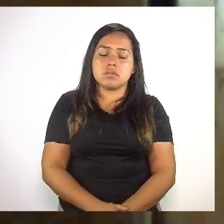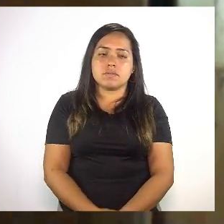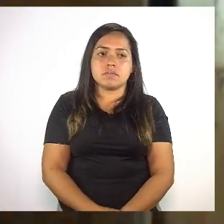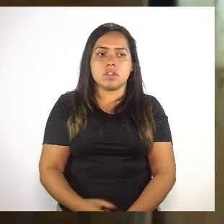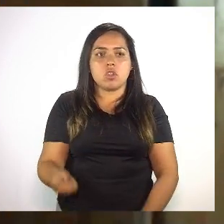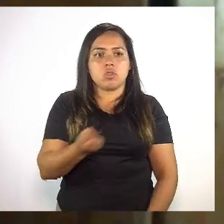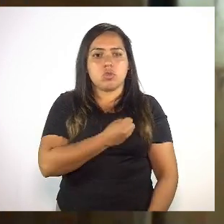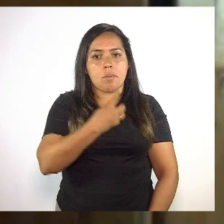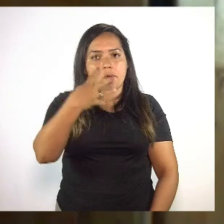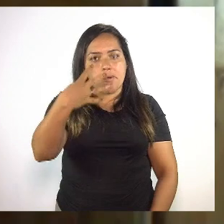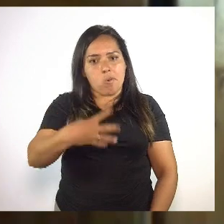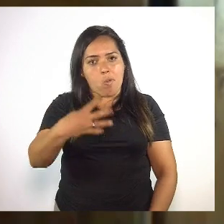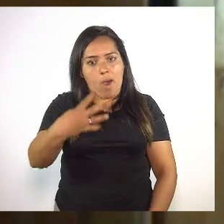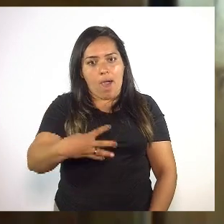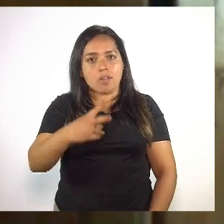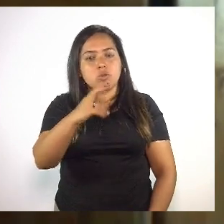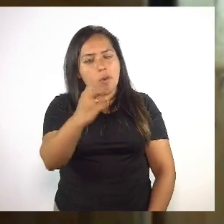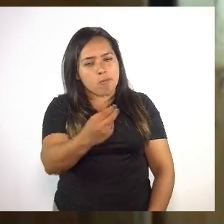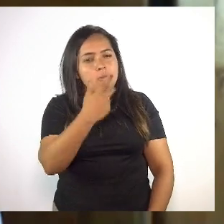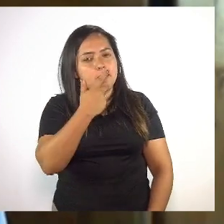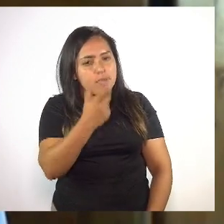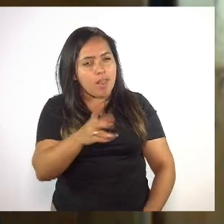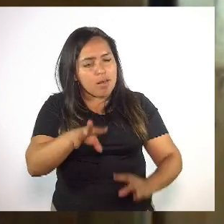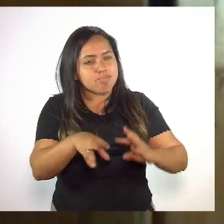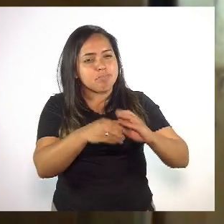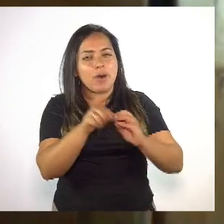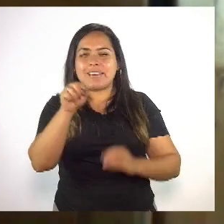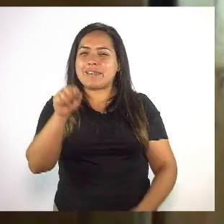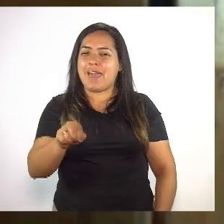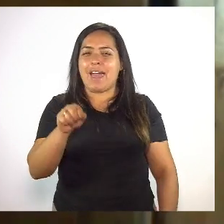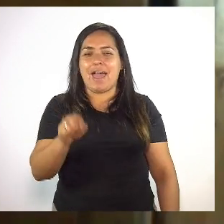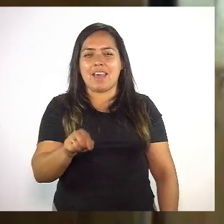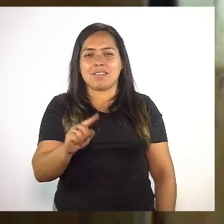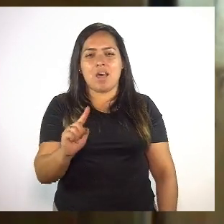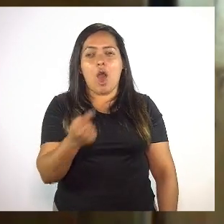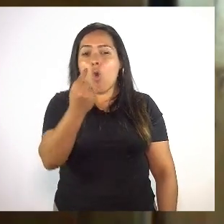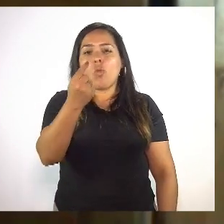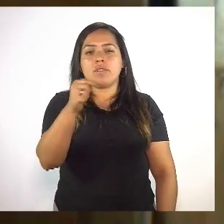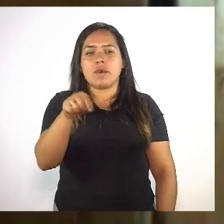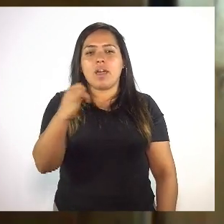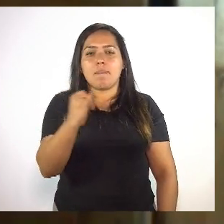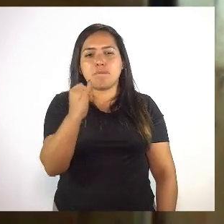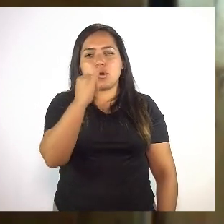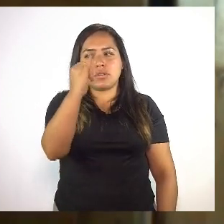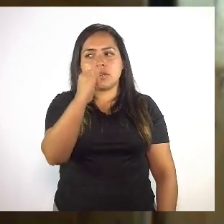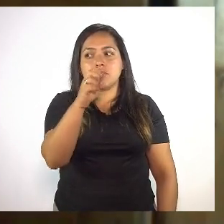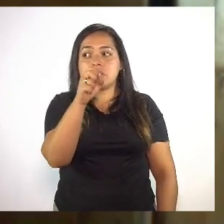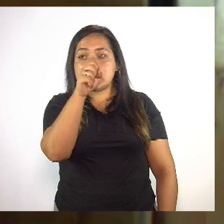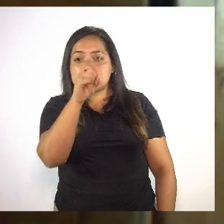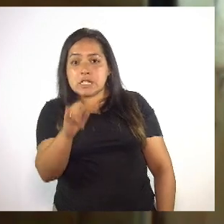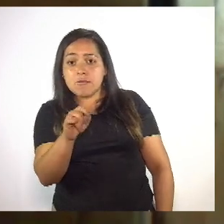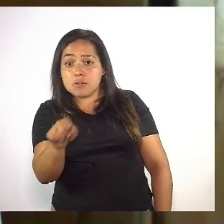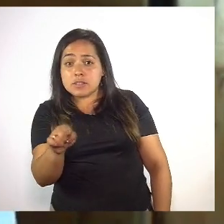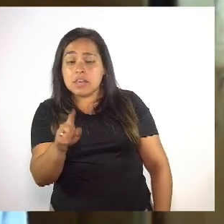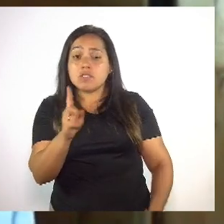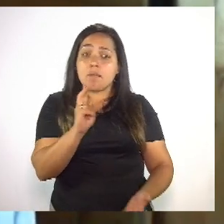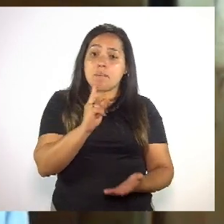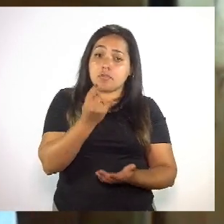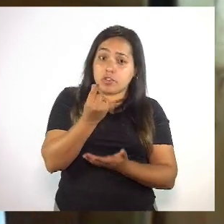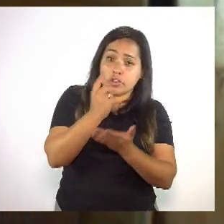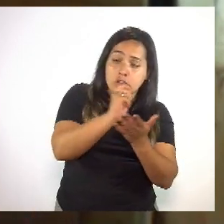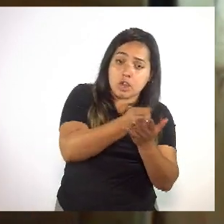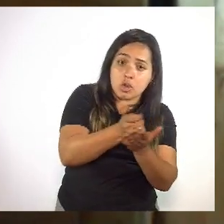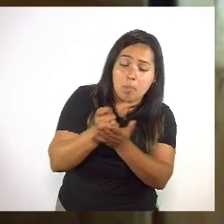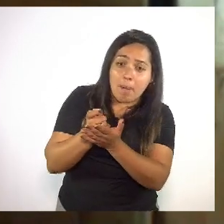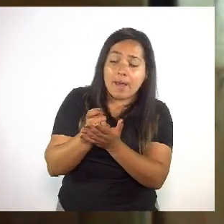Irregularidade número 4, deixo de comentar, porque essa é a única pertinente. Se você deve ou não aplicar os